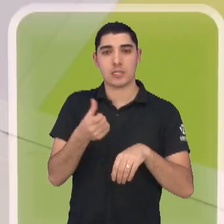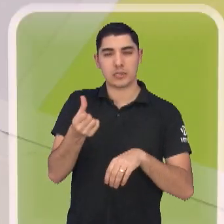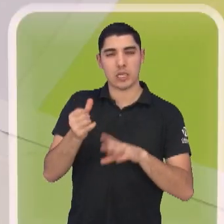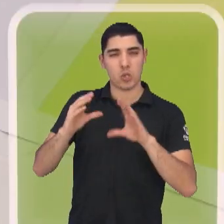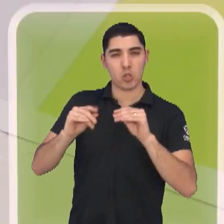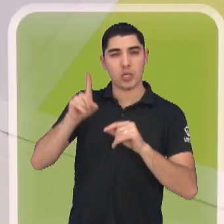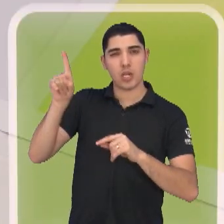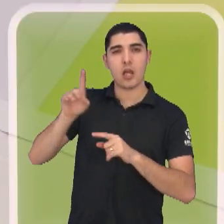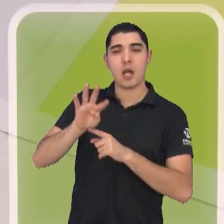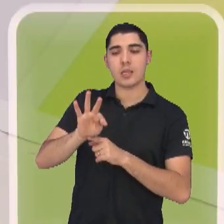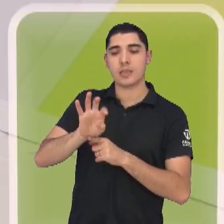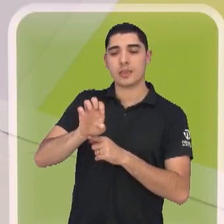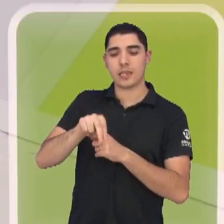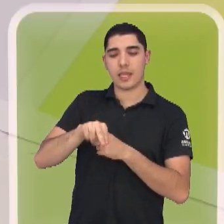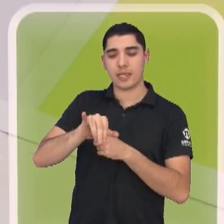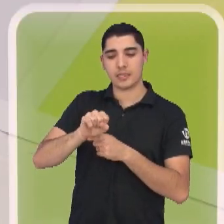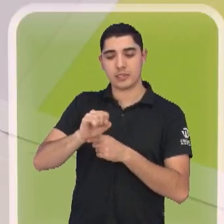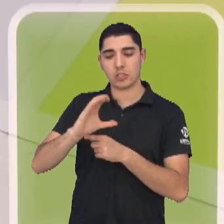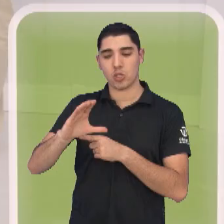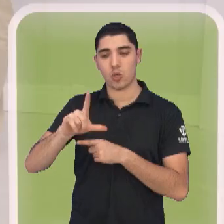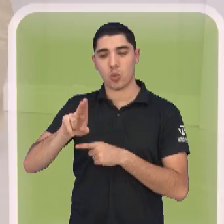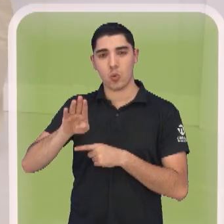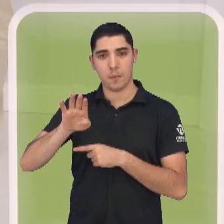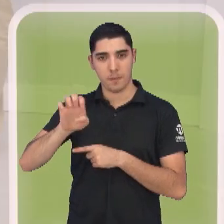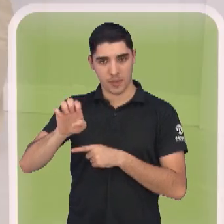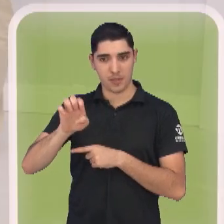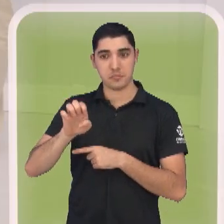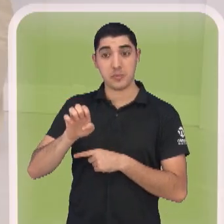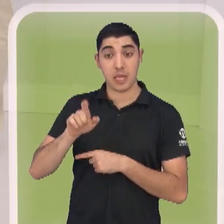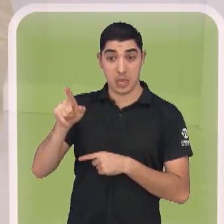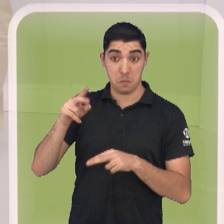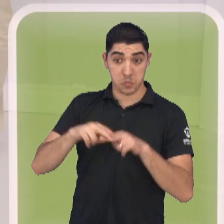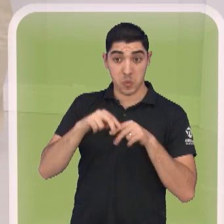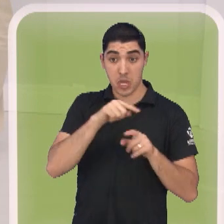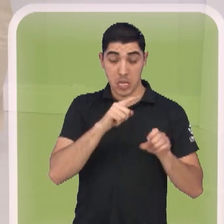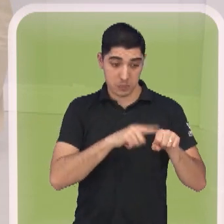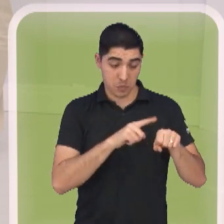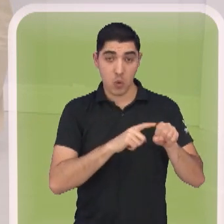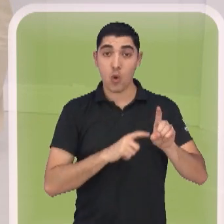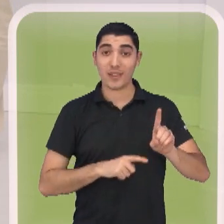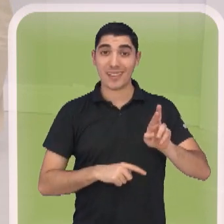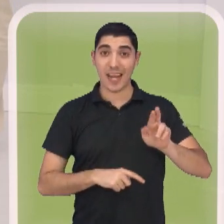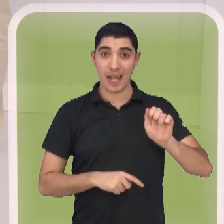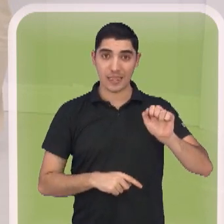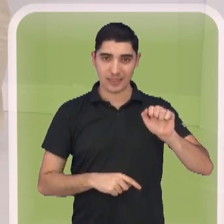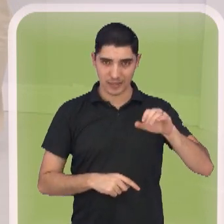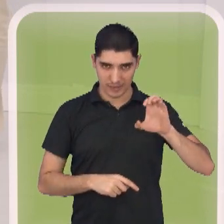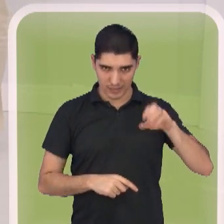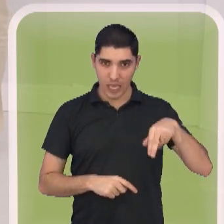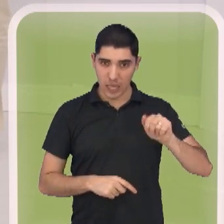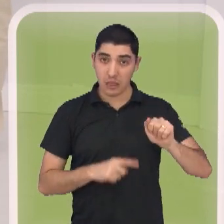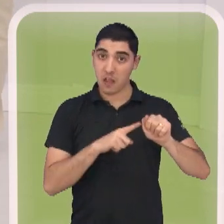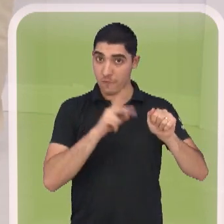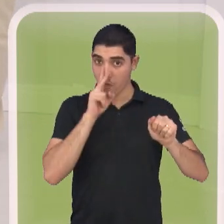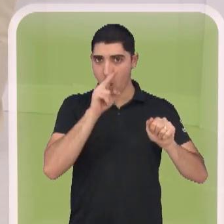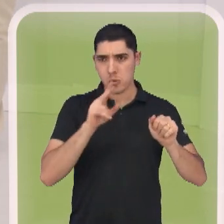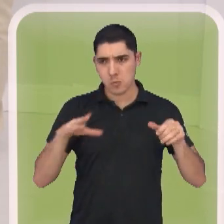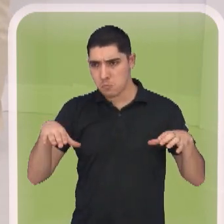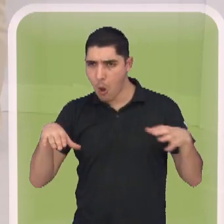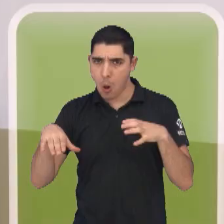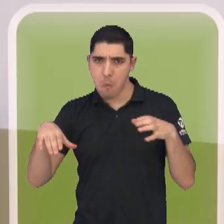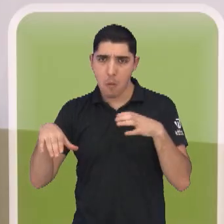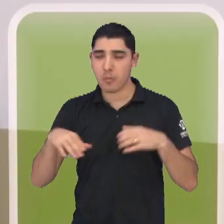né Bruno mostrando o poderio de ataque também essa equipe do Dracena né é assim o time do São José é um time bastante